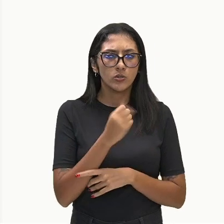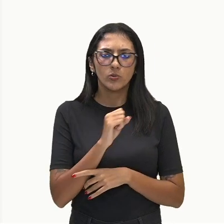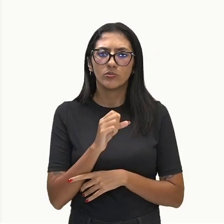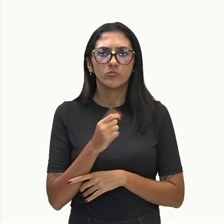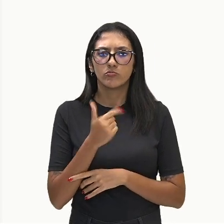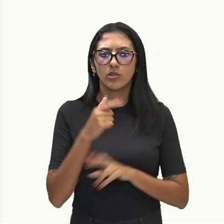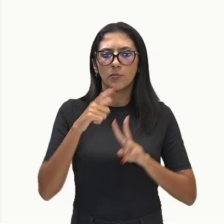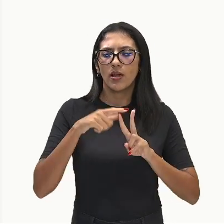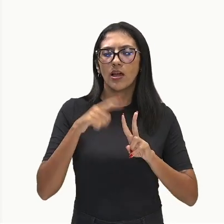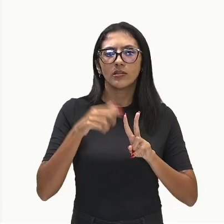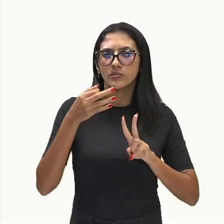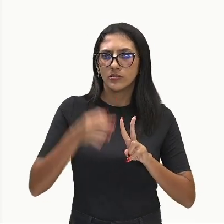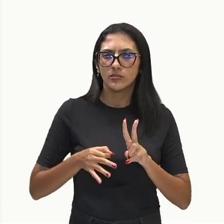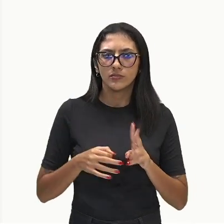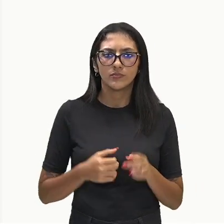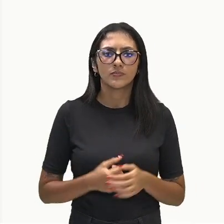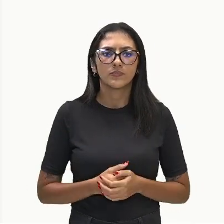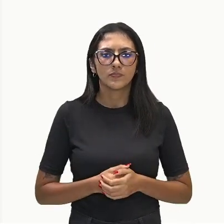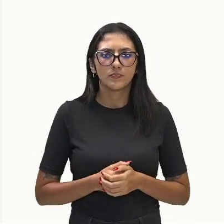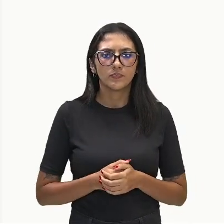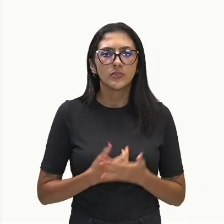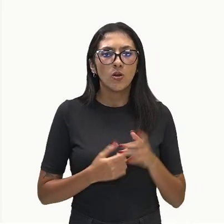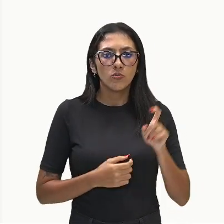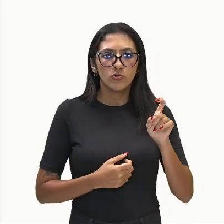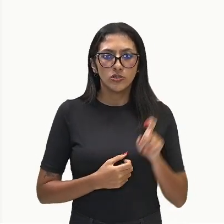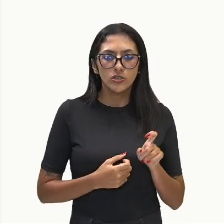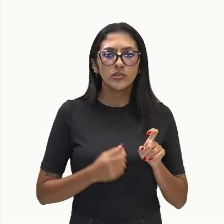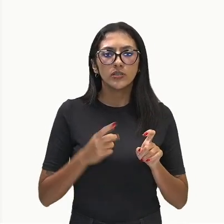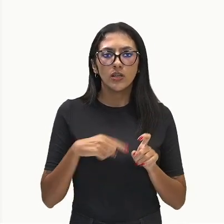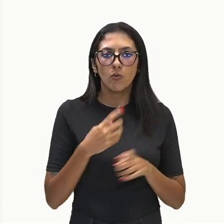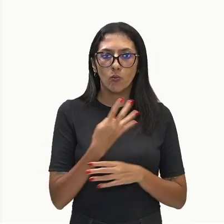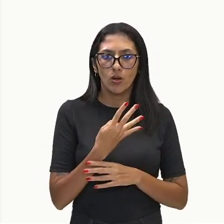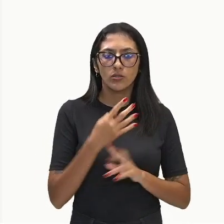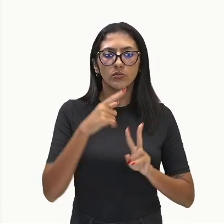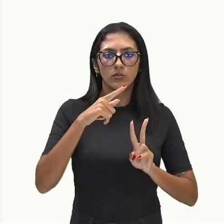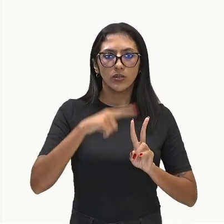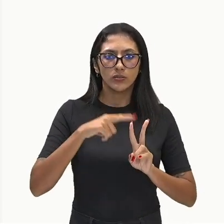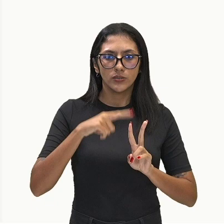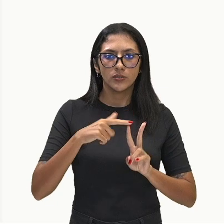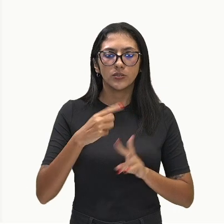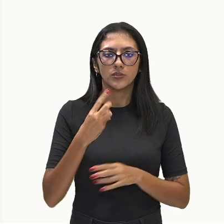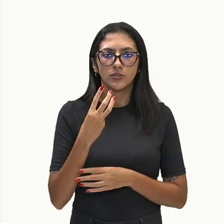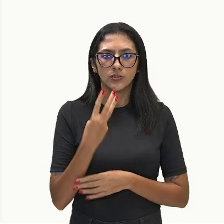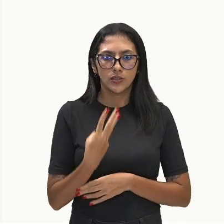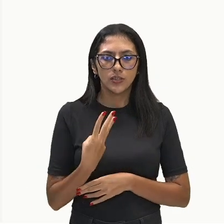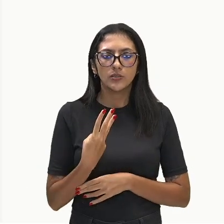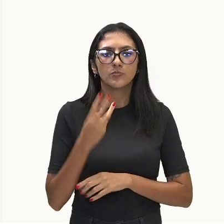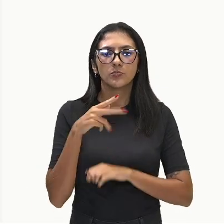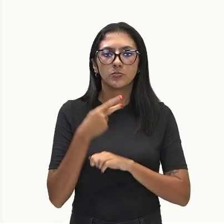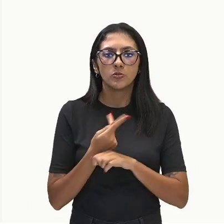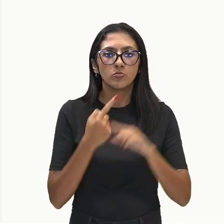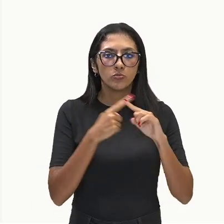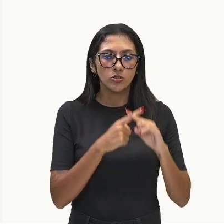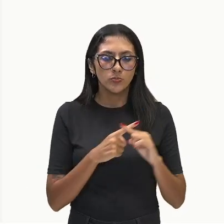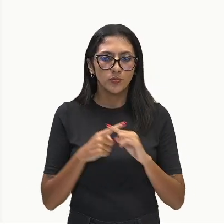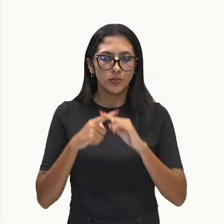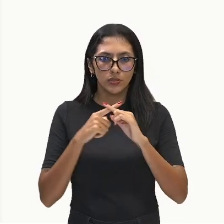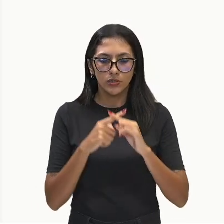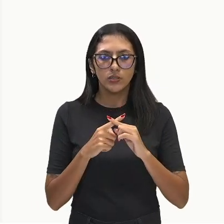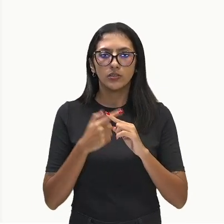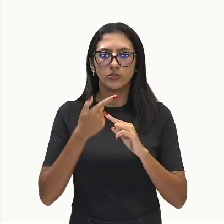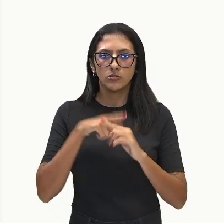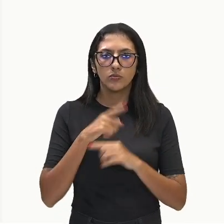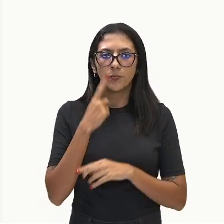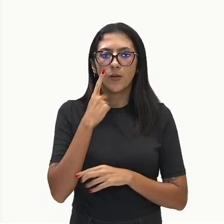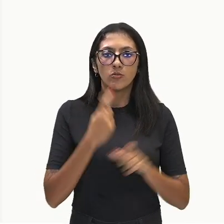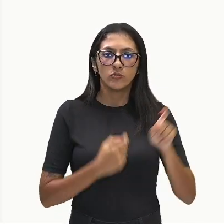Então, vamos ter que o x é igual a 4 raiz de 3. Multiplicando o 4 por 1,73, a gente vai ter que o x